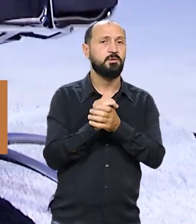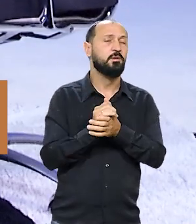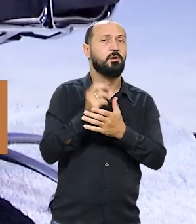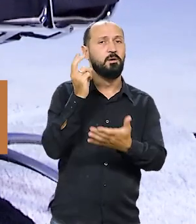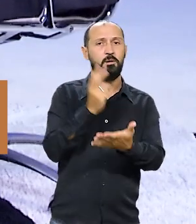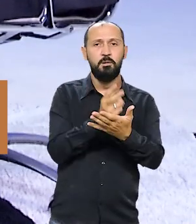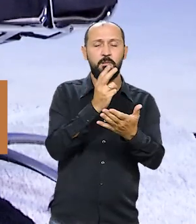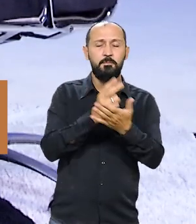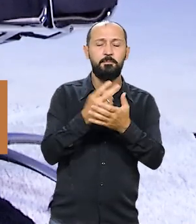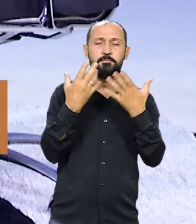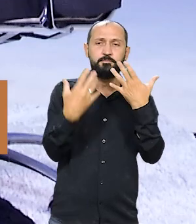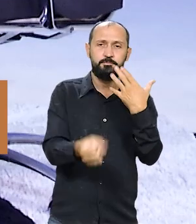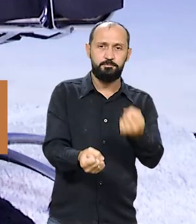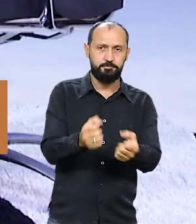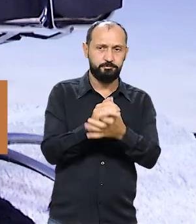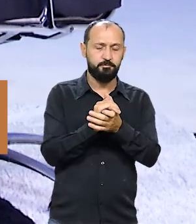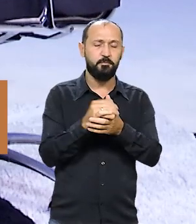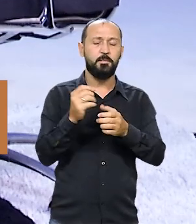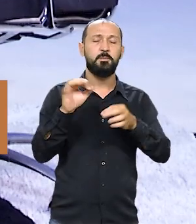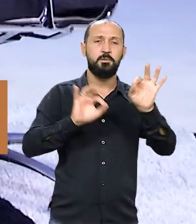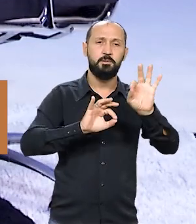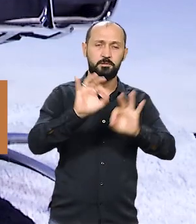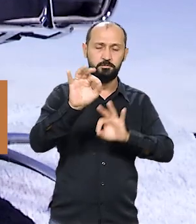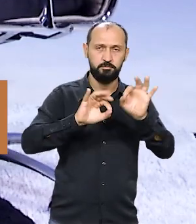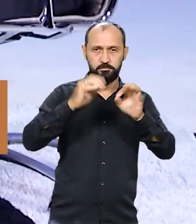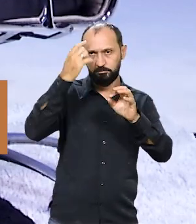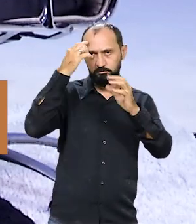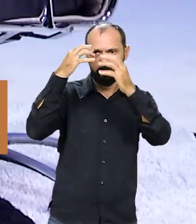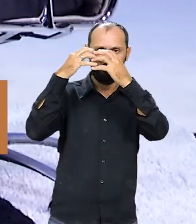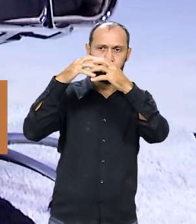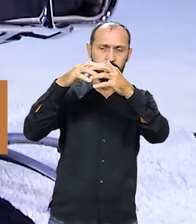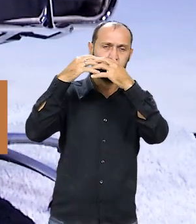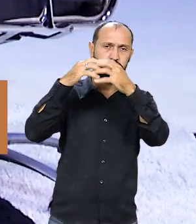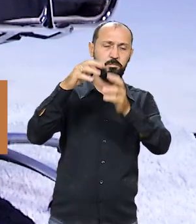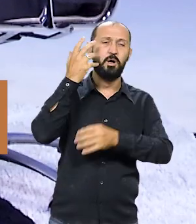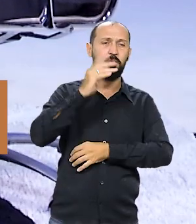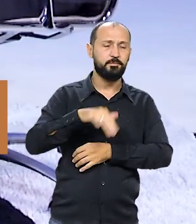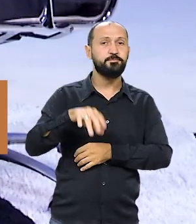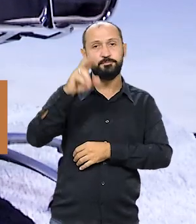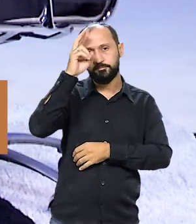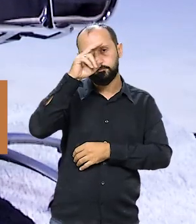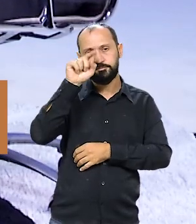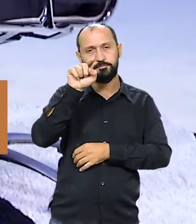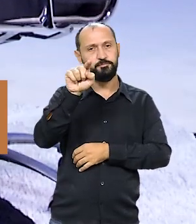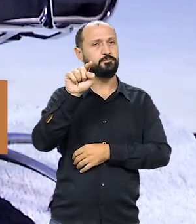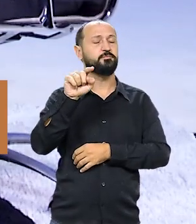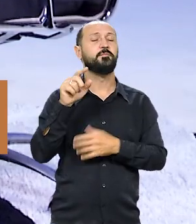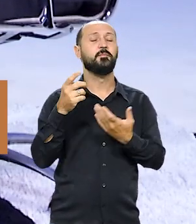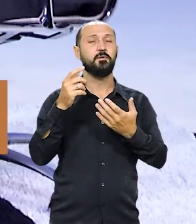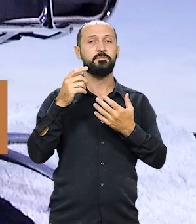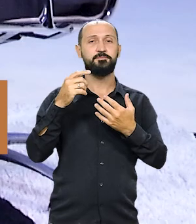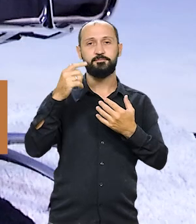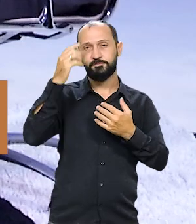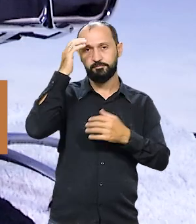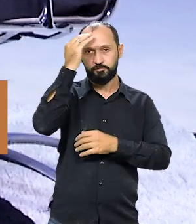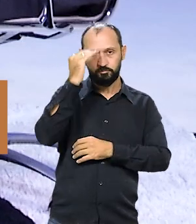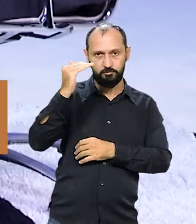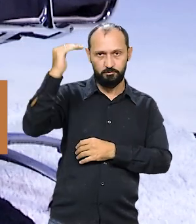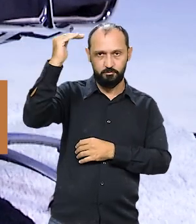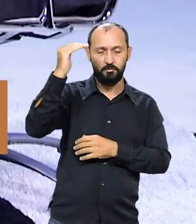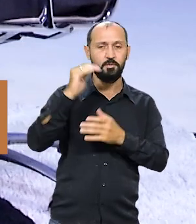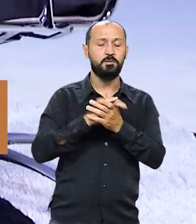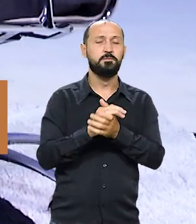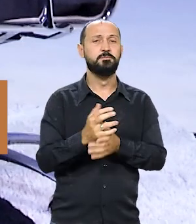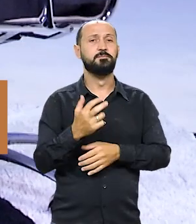Né? É sempre receptiva, você tem que alinhar o seu cérebro com a criança Lembrando que você é o ser humano maduro